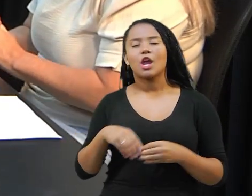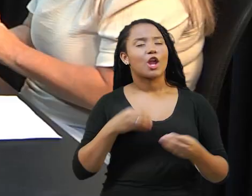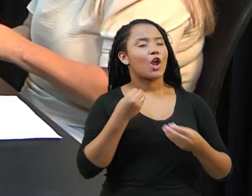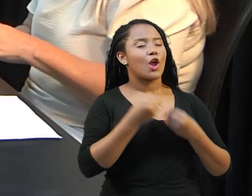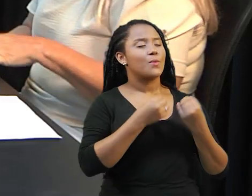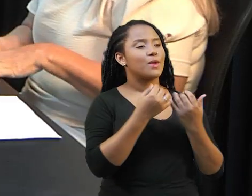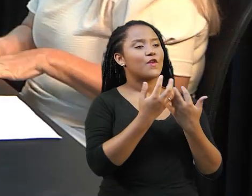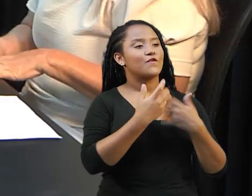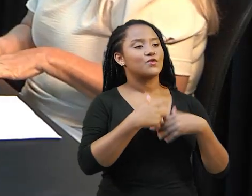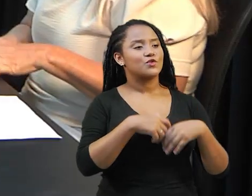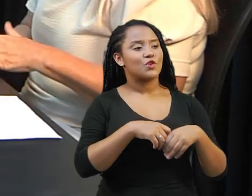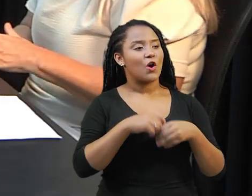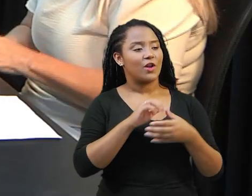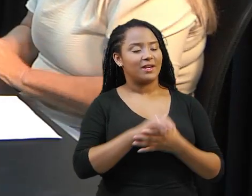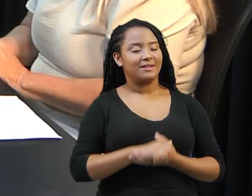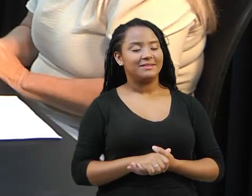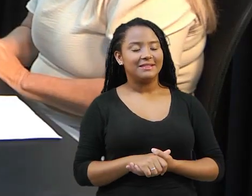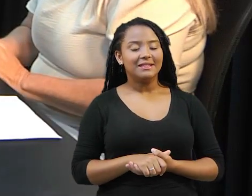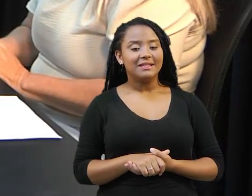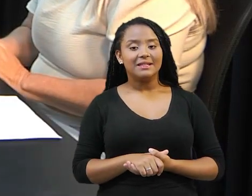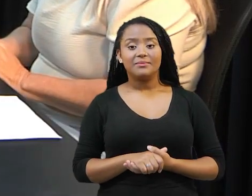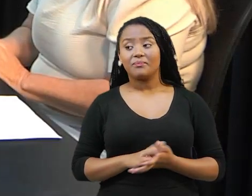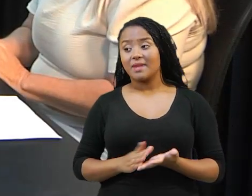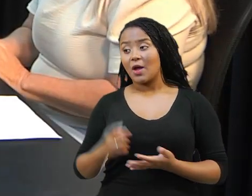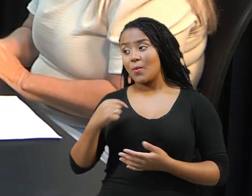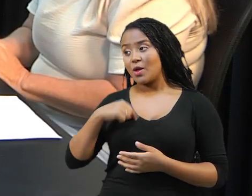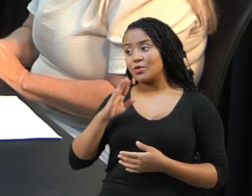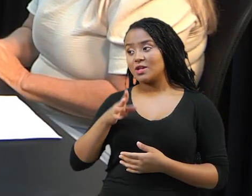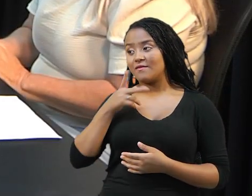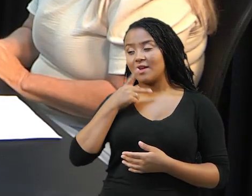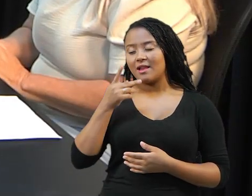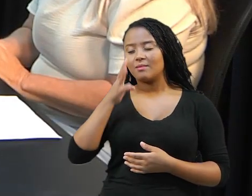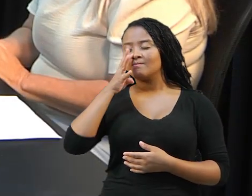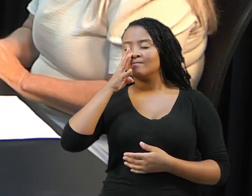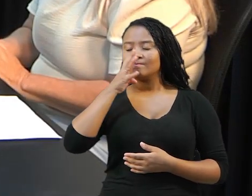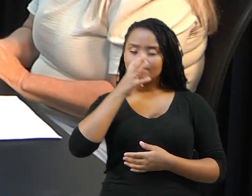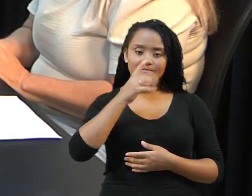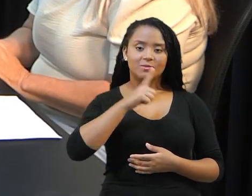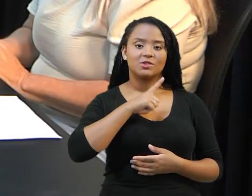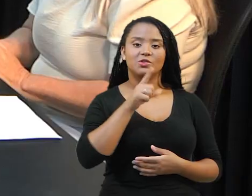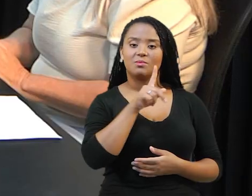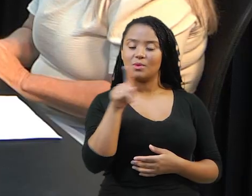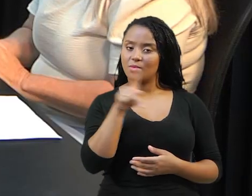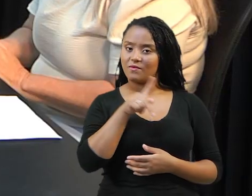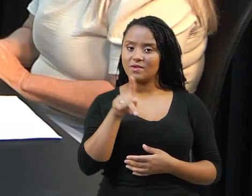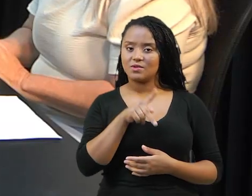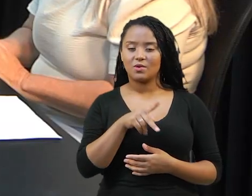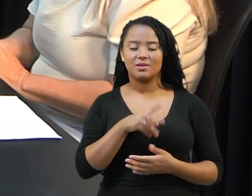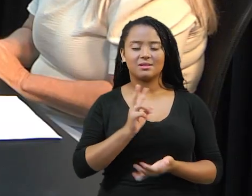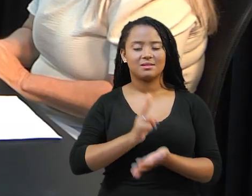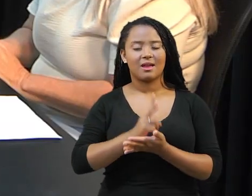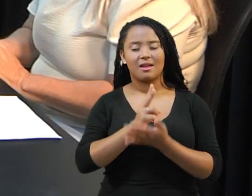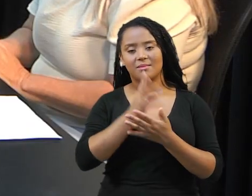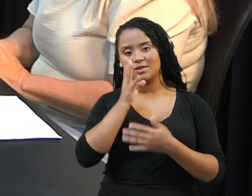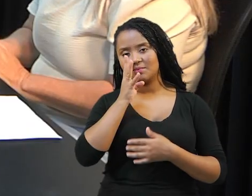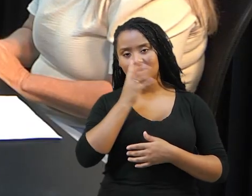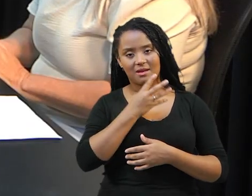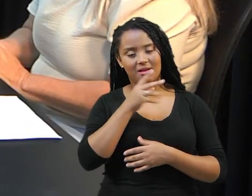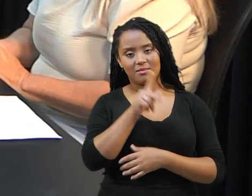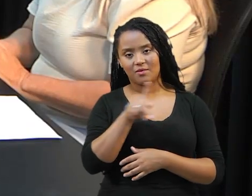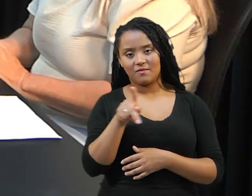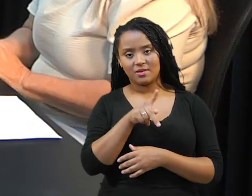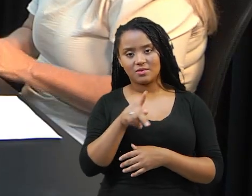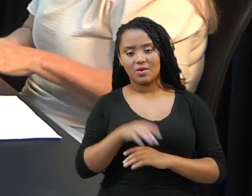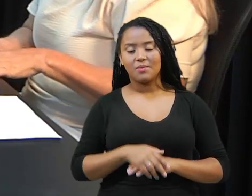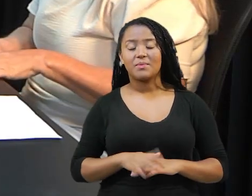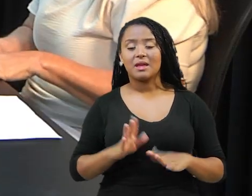mudança de papel, né? Eu sempre falei que uma das profissões que eu mais admirava era ser professor, né? Então, eu sempre